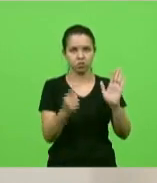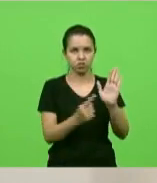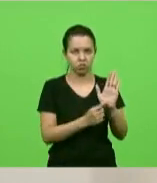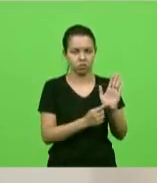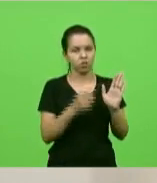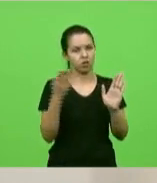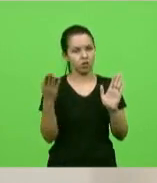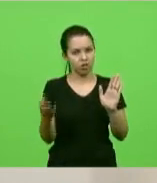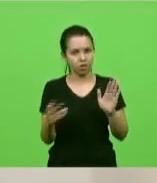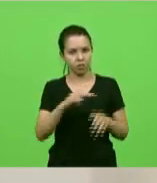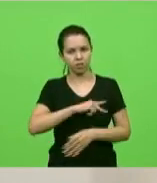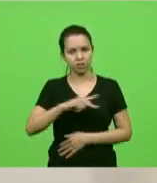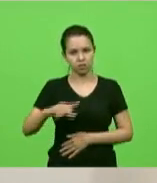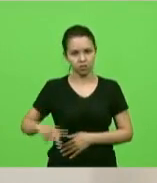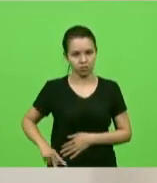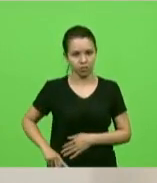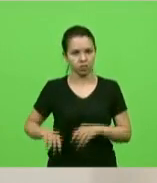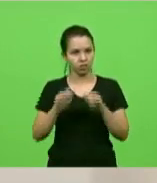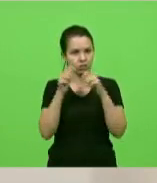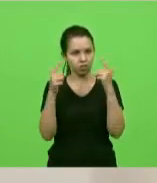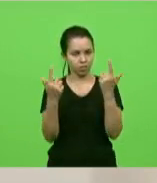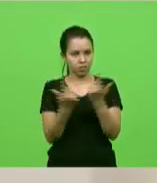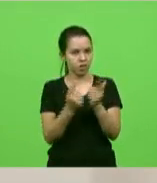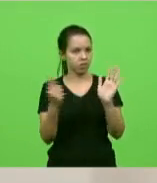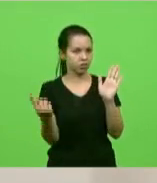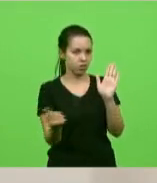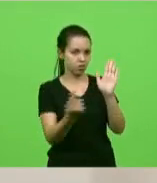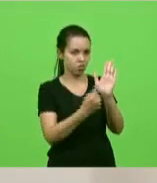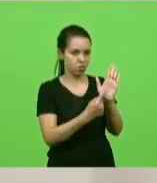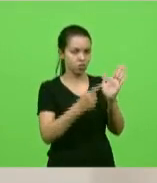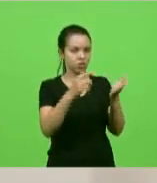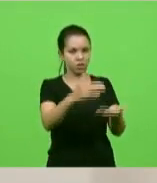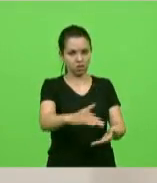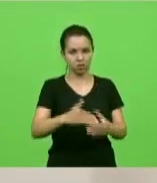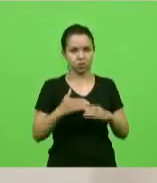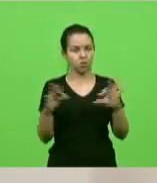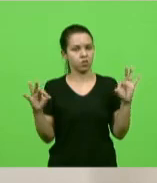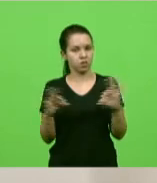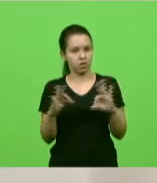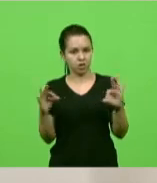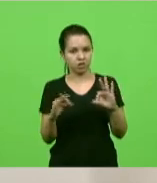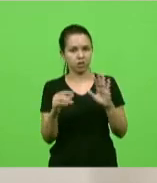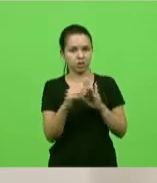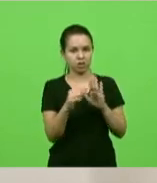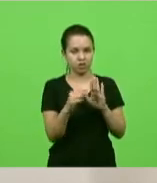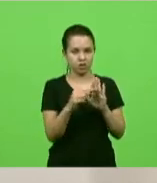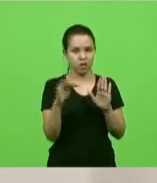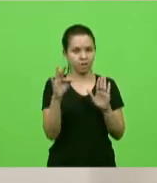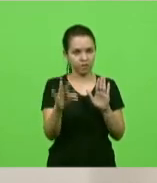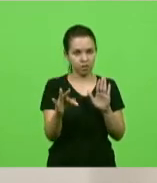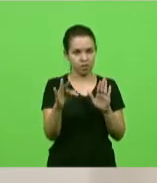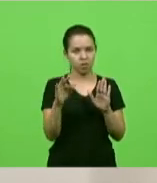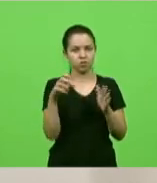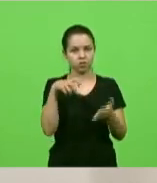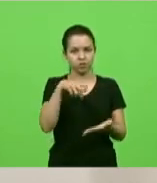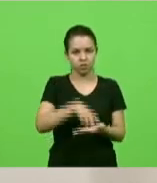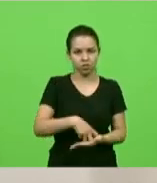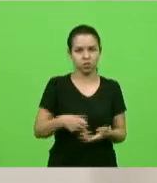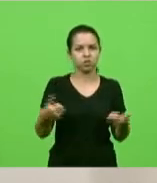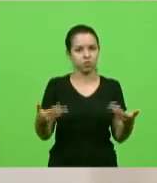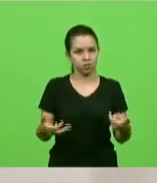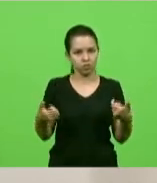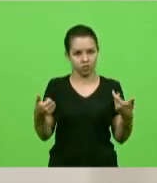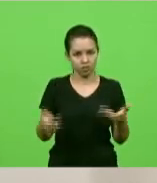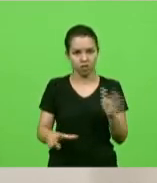Casa Legislativa não recebeu a denúncia quanto aos itens F, ordenação de despesas não autorizadas por lei ou